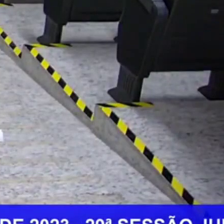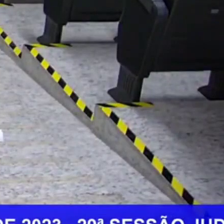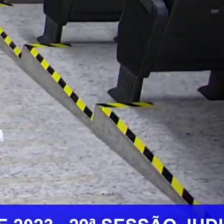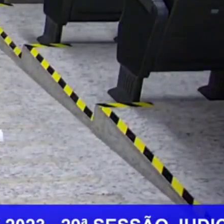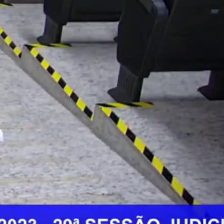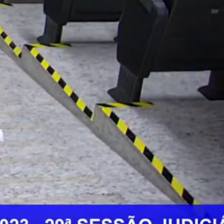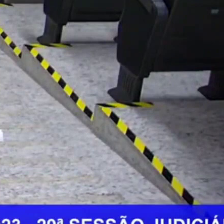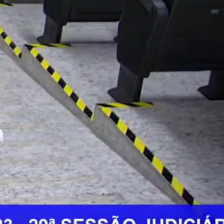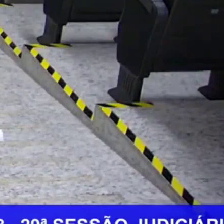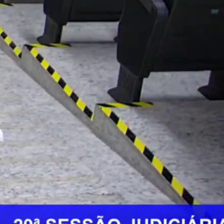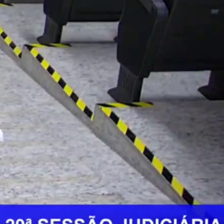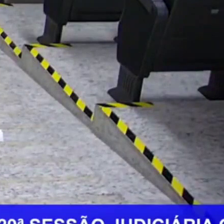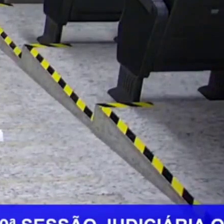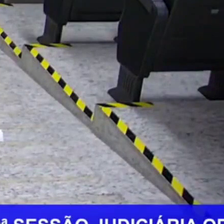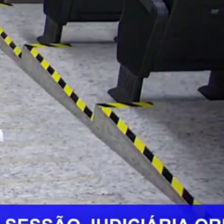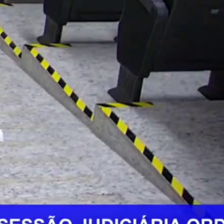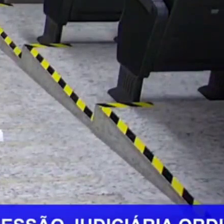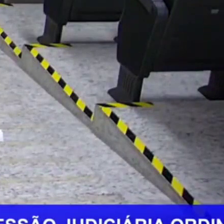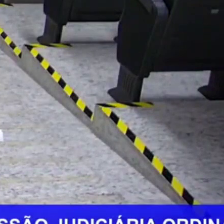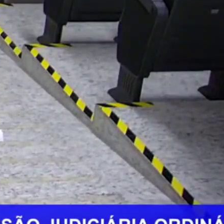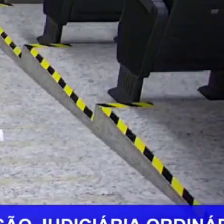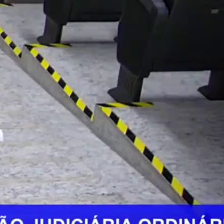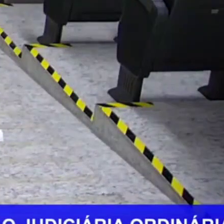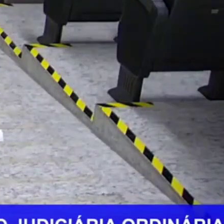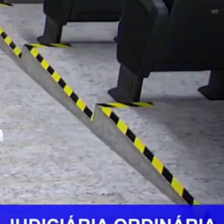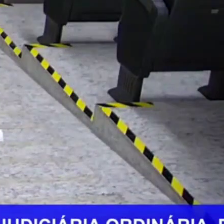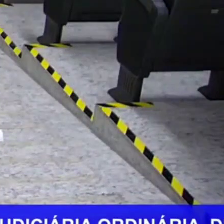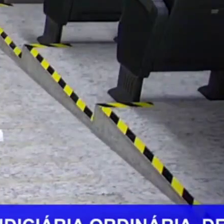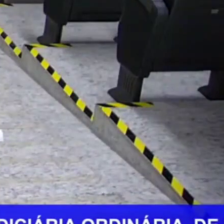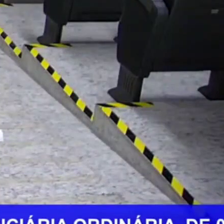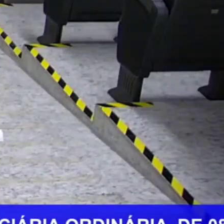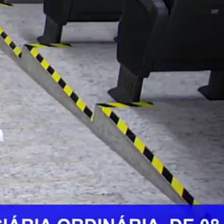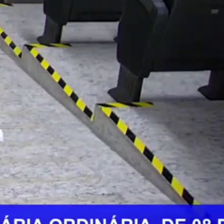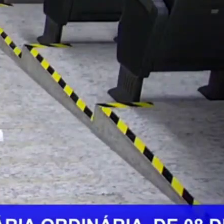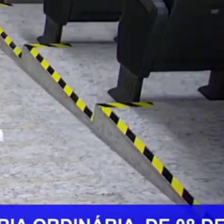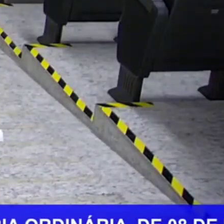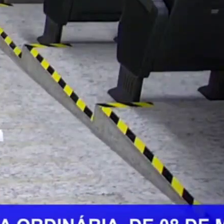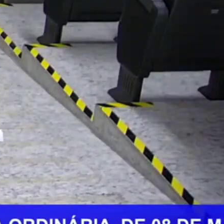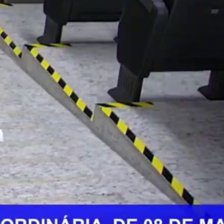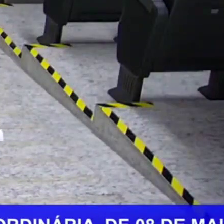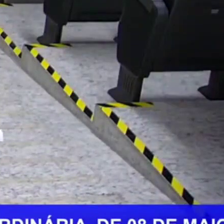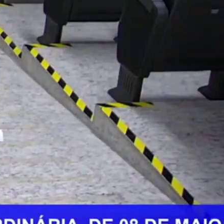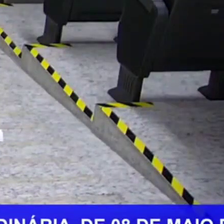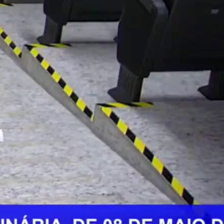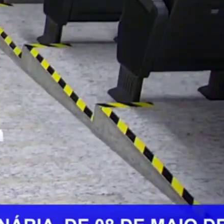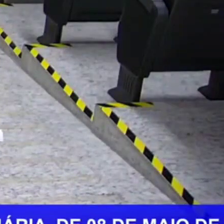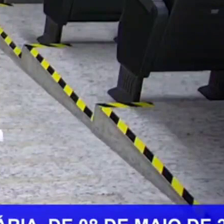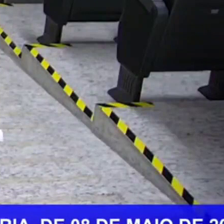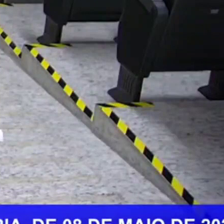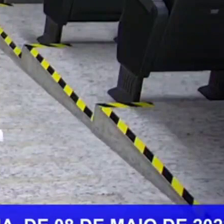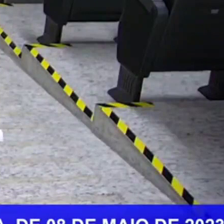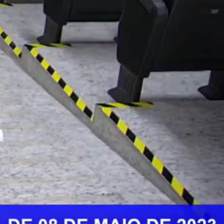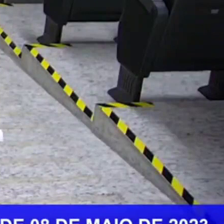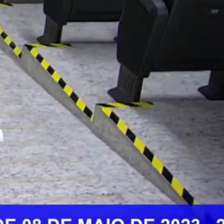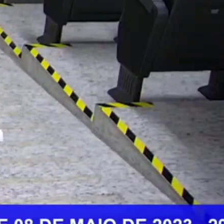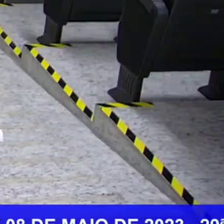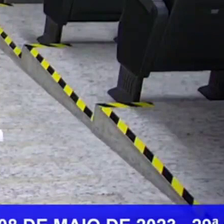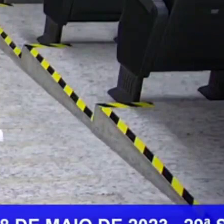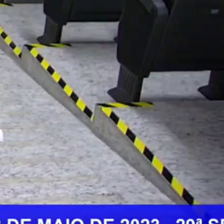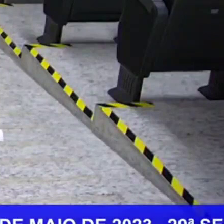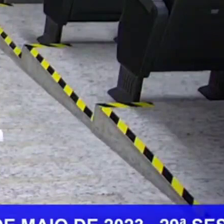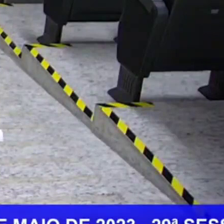plenário, localizado a tribuna principal. Atrás dela, dois telões, um do lado direito e outro do lado